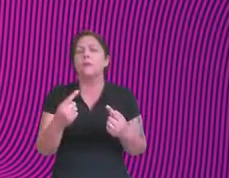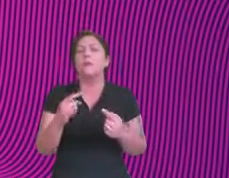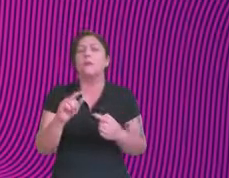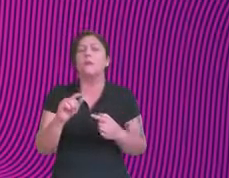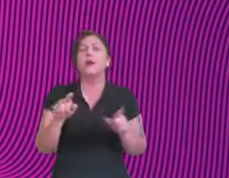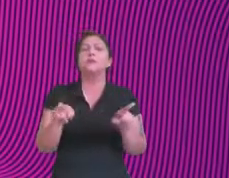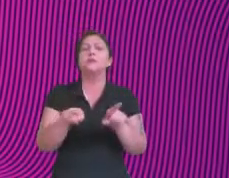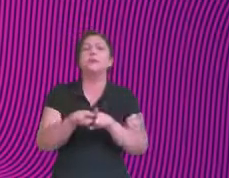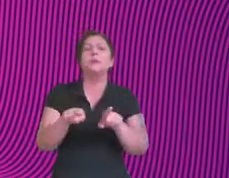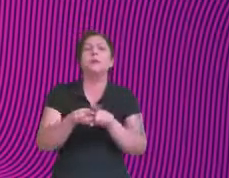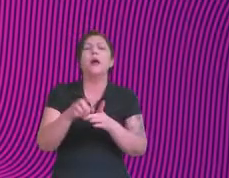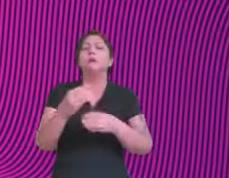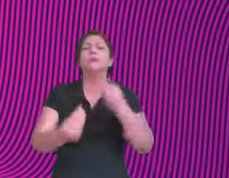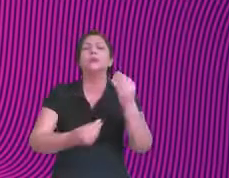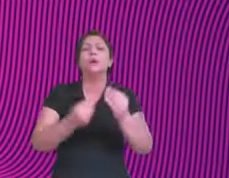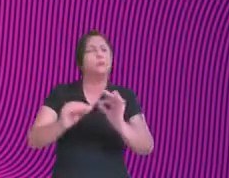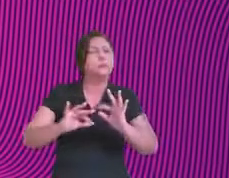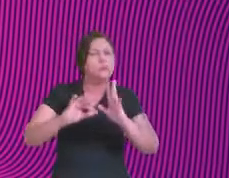mundo?